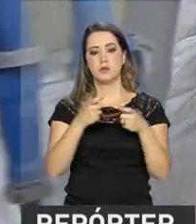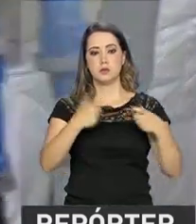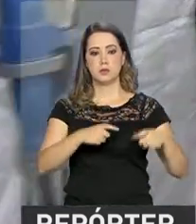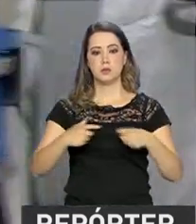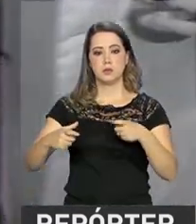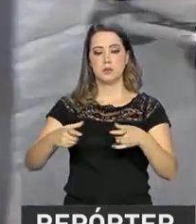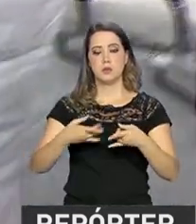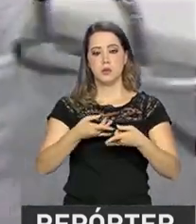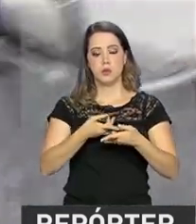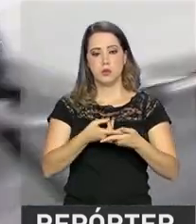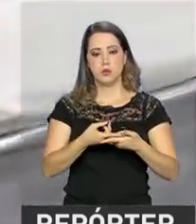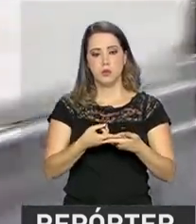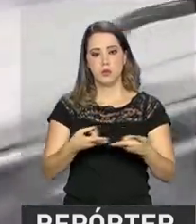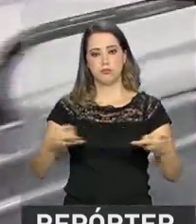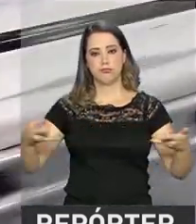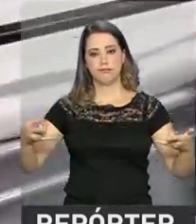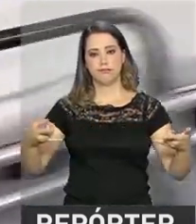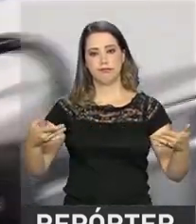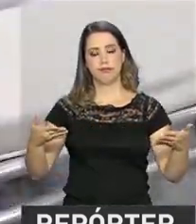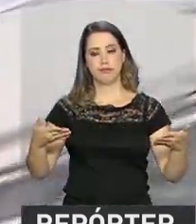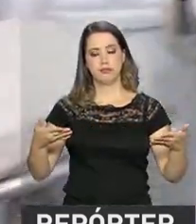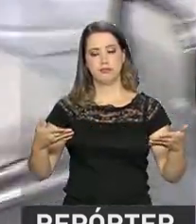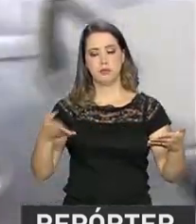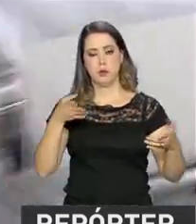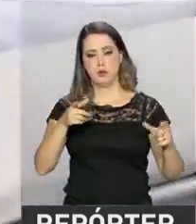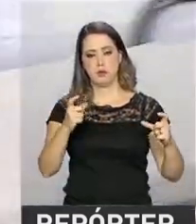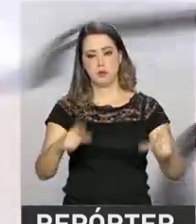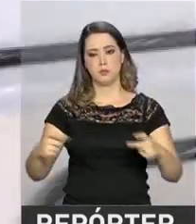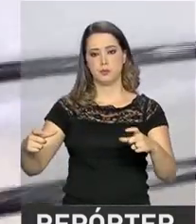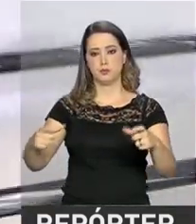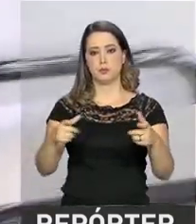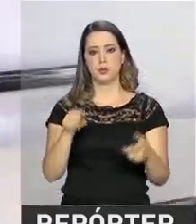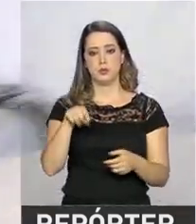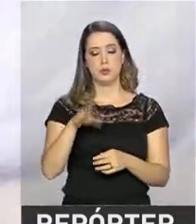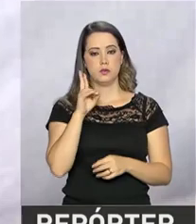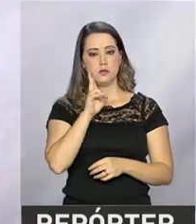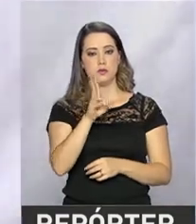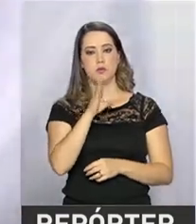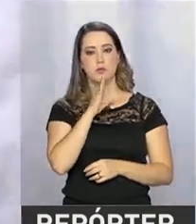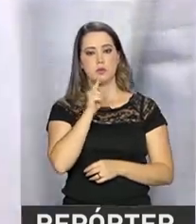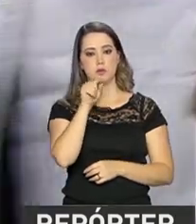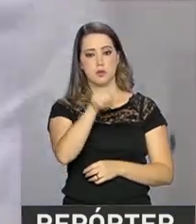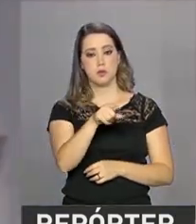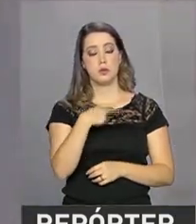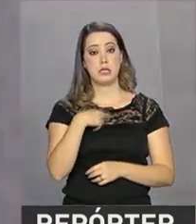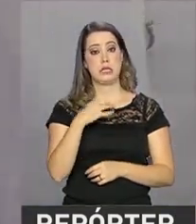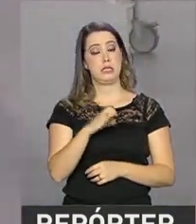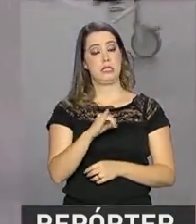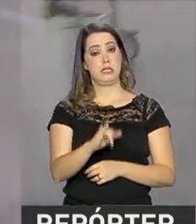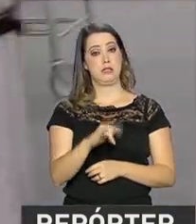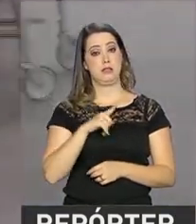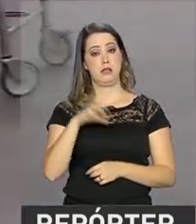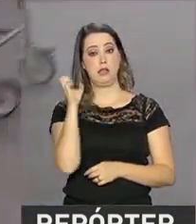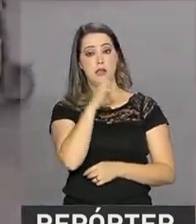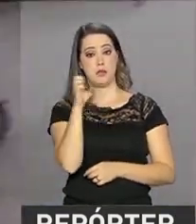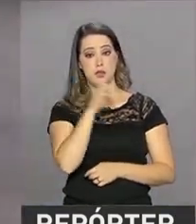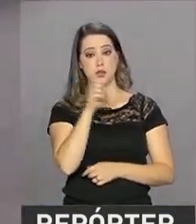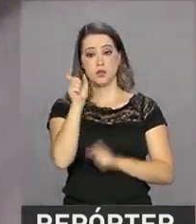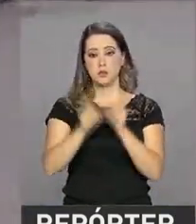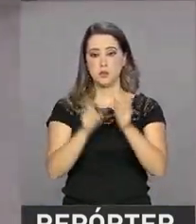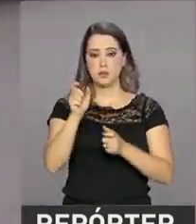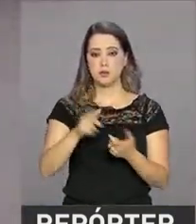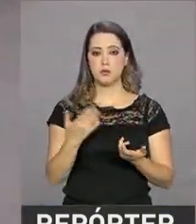essas marcas mais na frente nós vamos conhecer agora onde fica a sala de emergência onde são recebidos